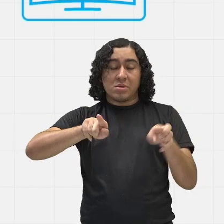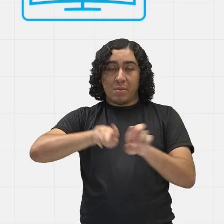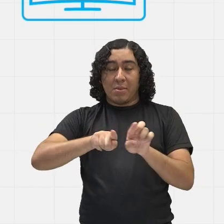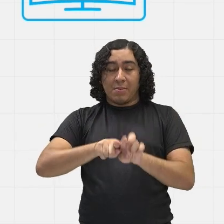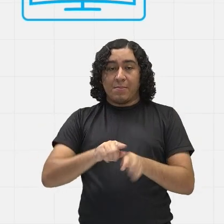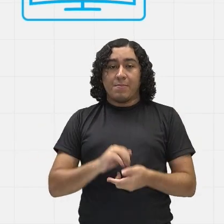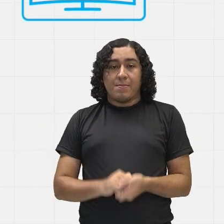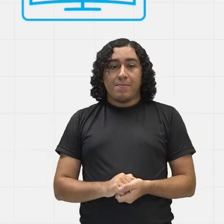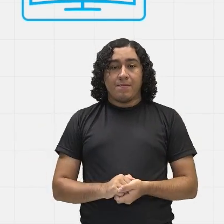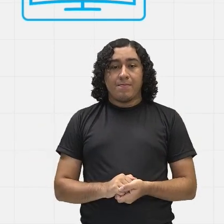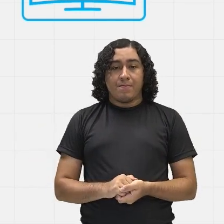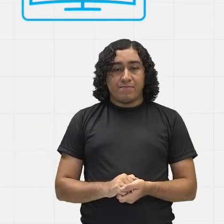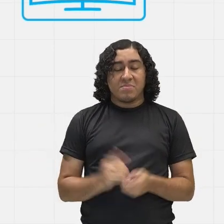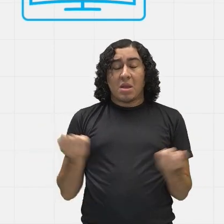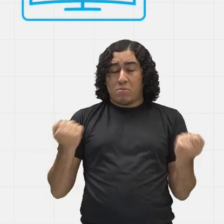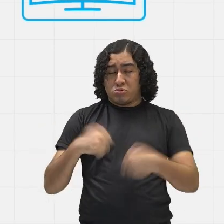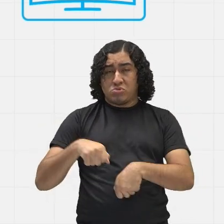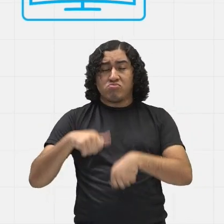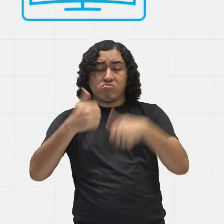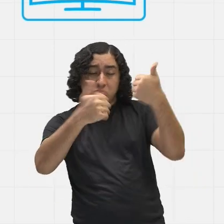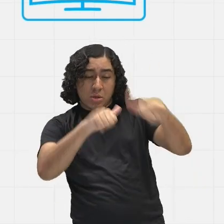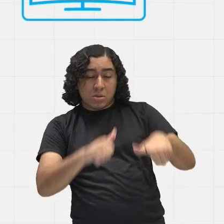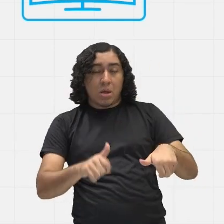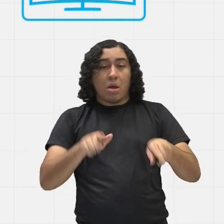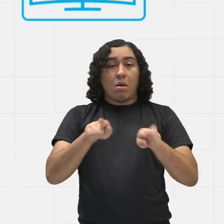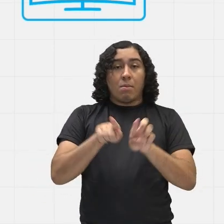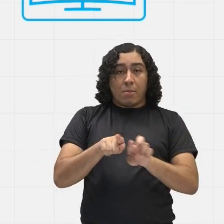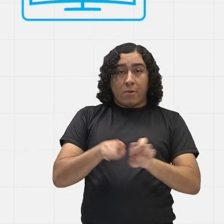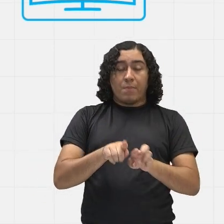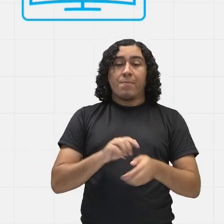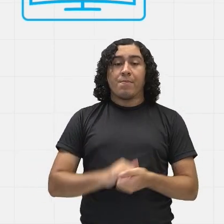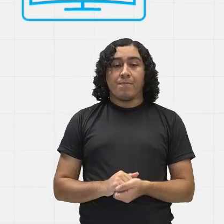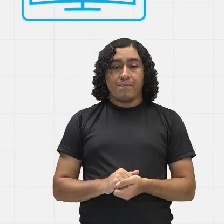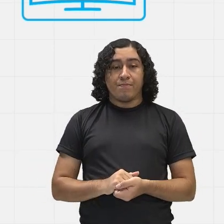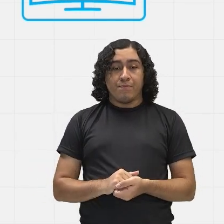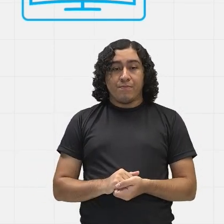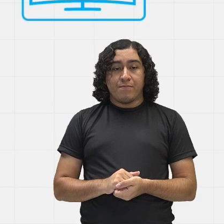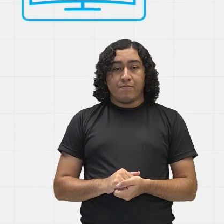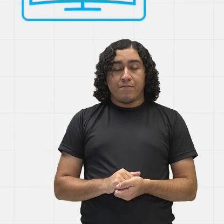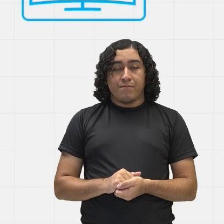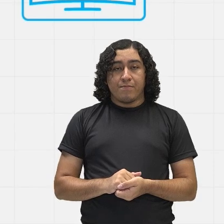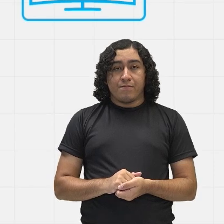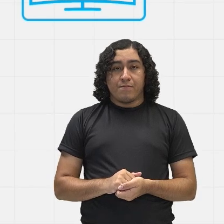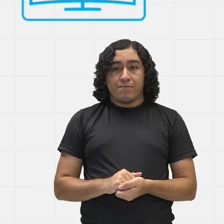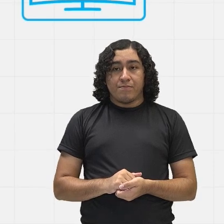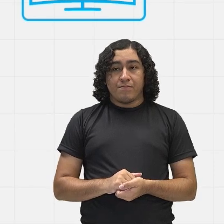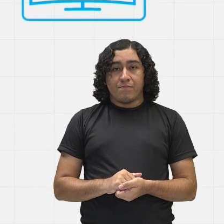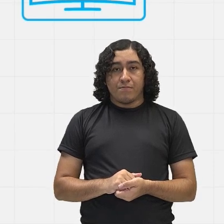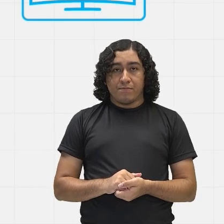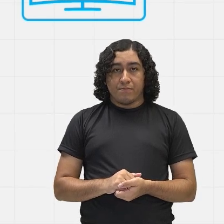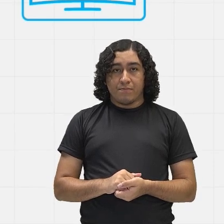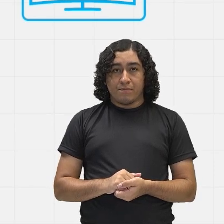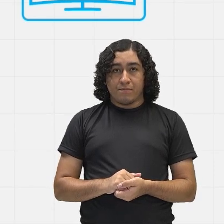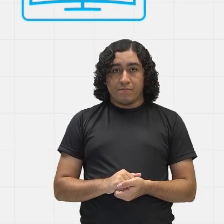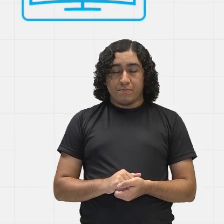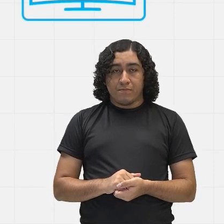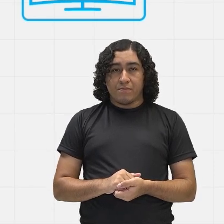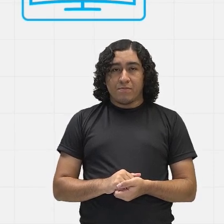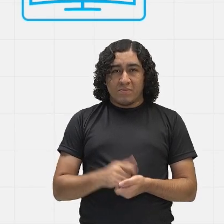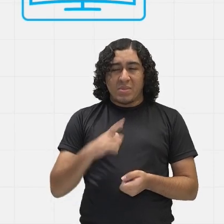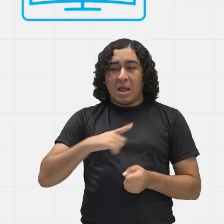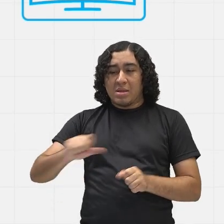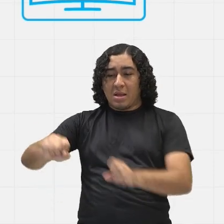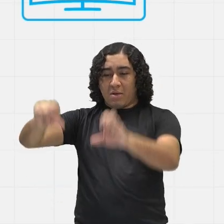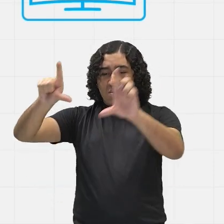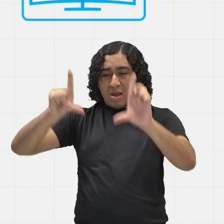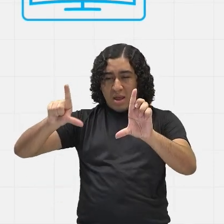professor, que é possível aí, se eu verificar aqui. Em algumas localidades a gente verifica que ali atrás dos equipamentos, né, tem um